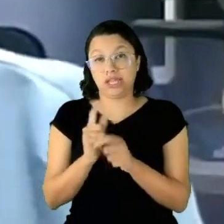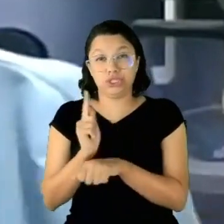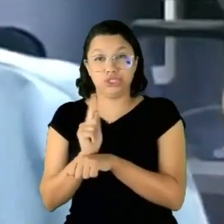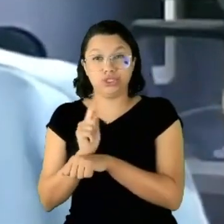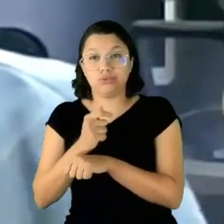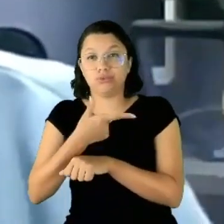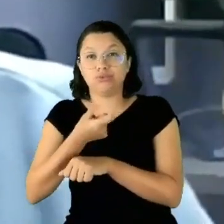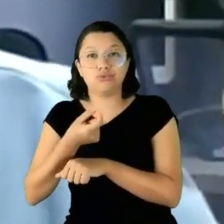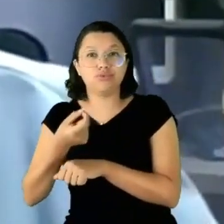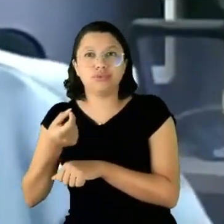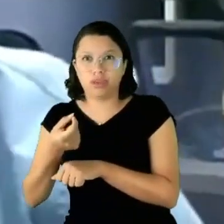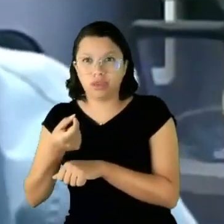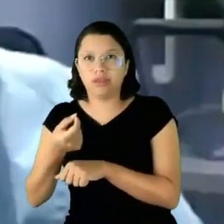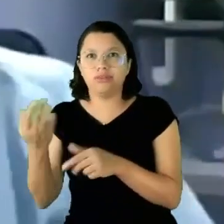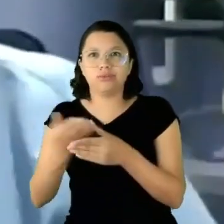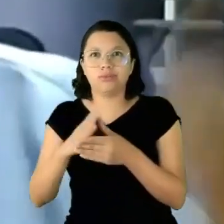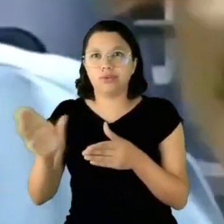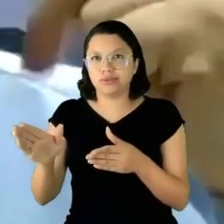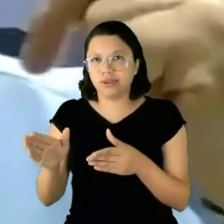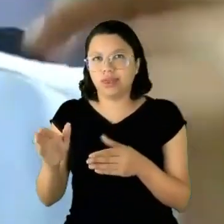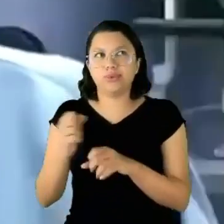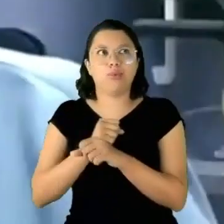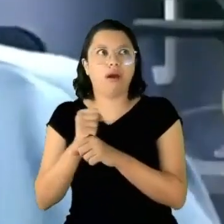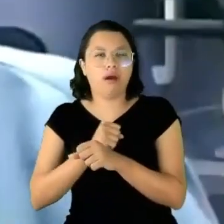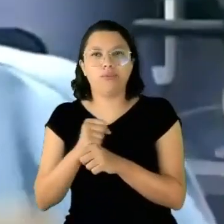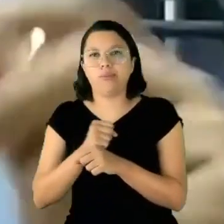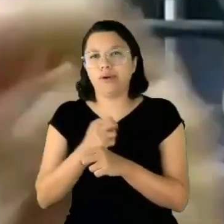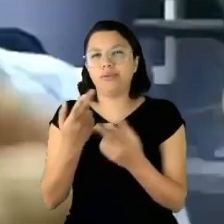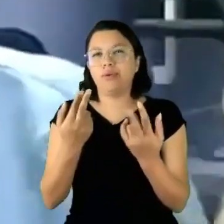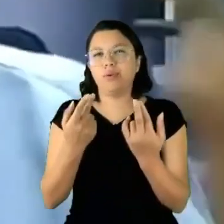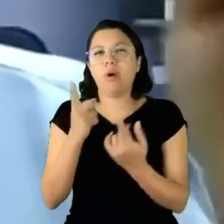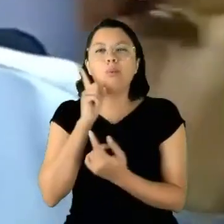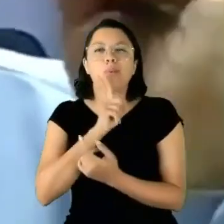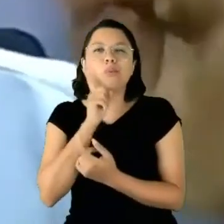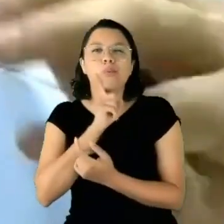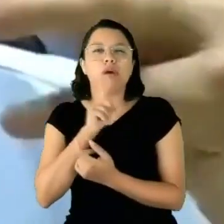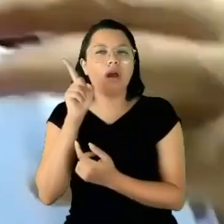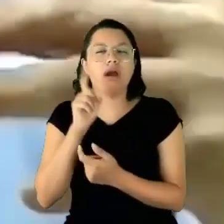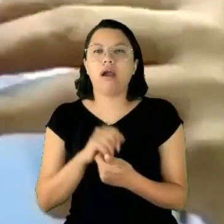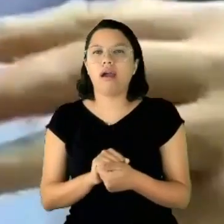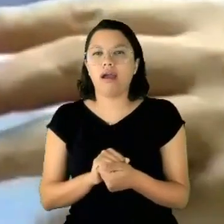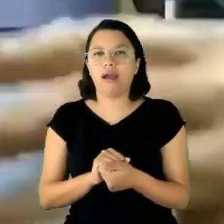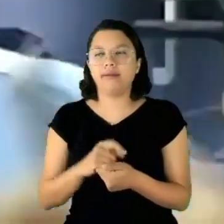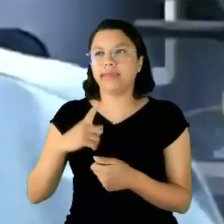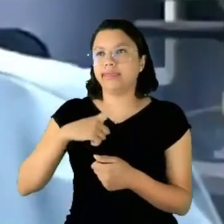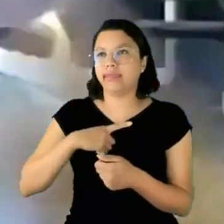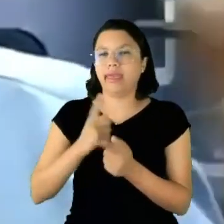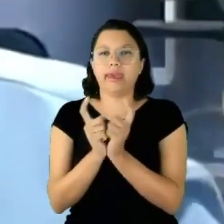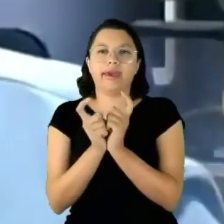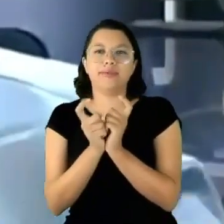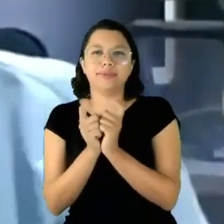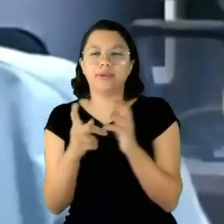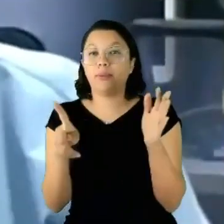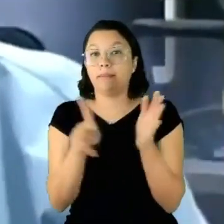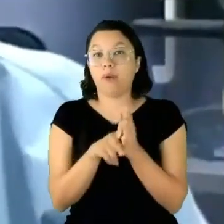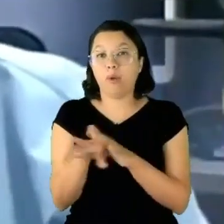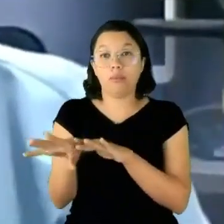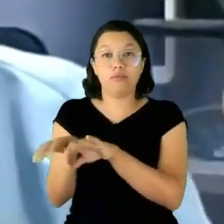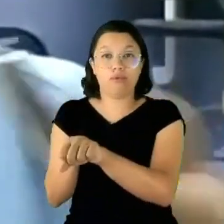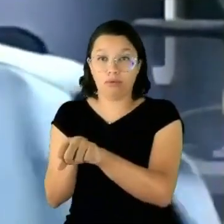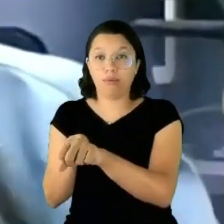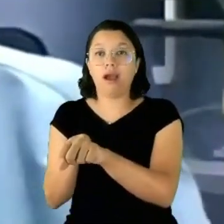por ano, como é um juiz federal americano. quando ele é só juiz, quando ele tem lá o administrador judicial formado pelo